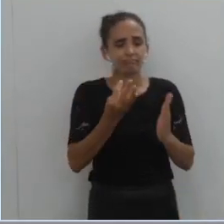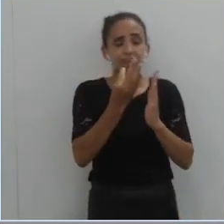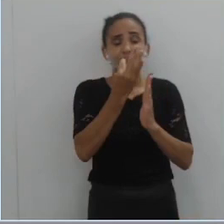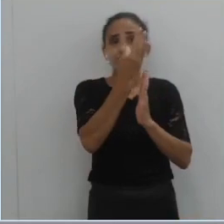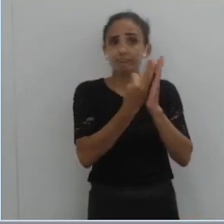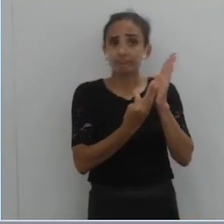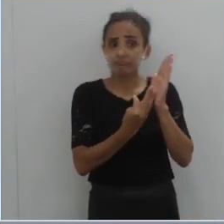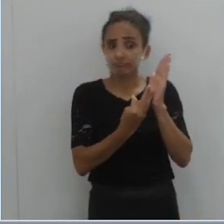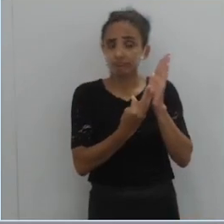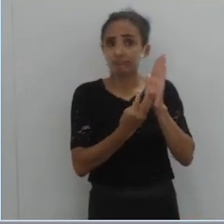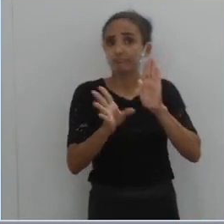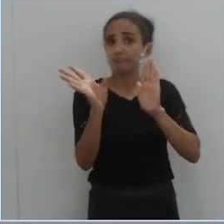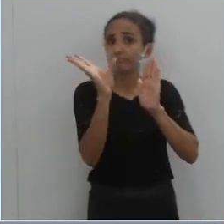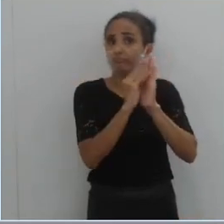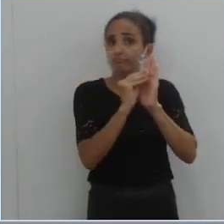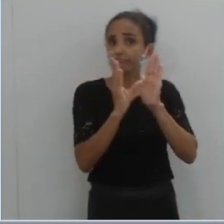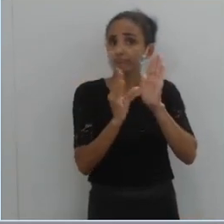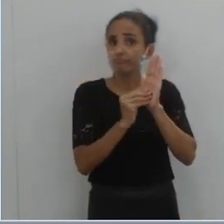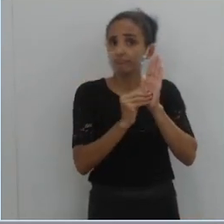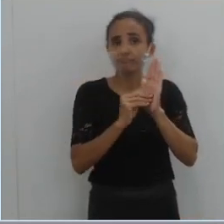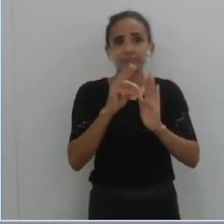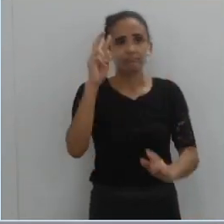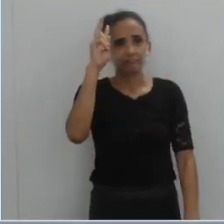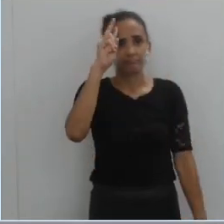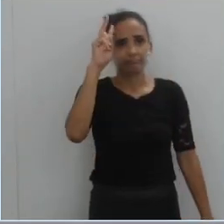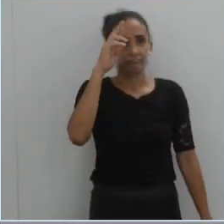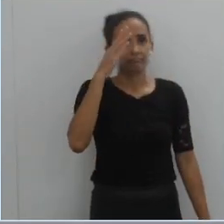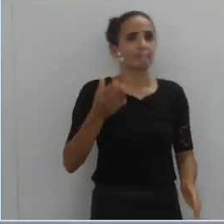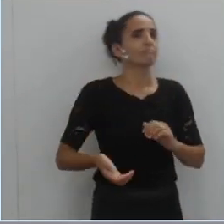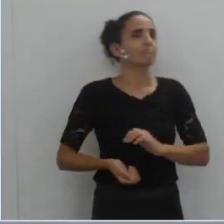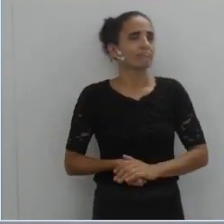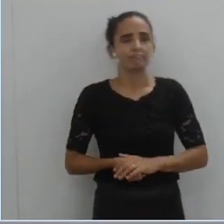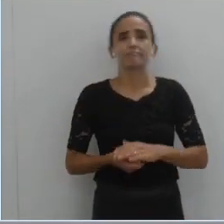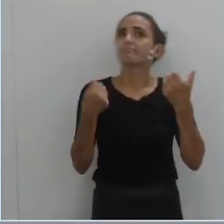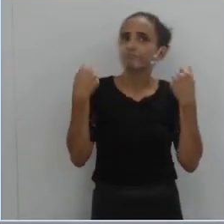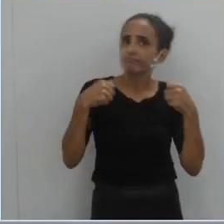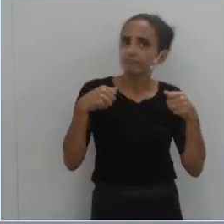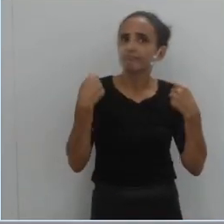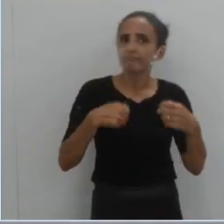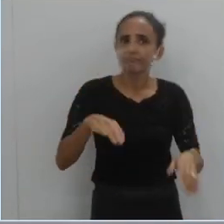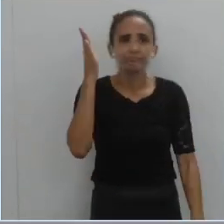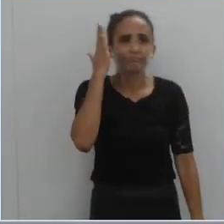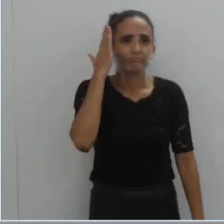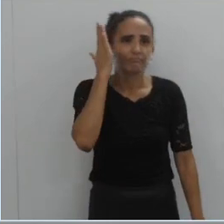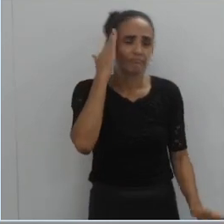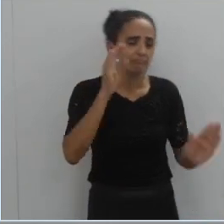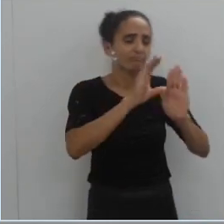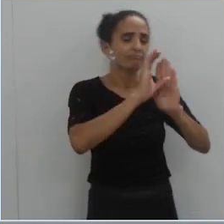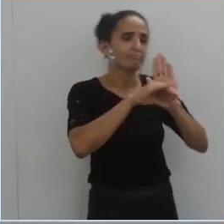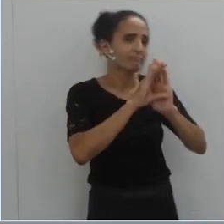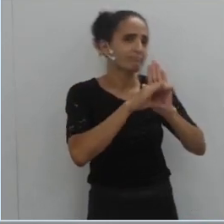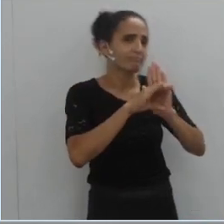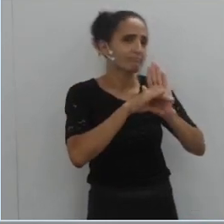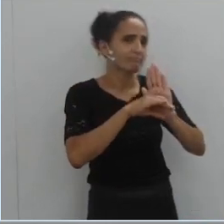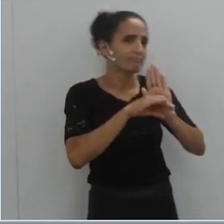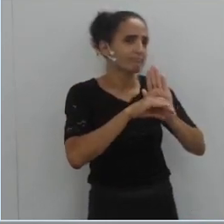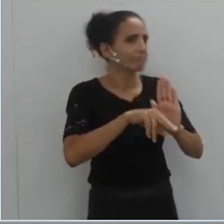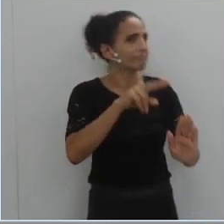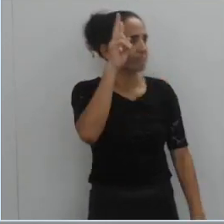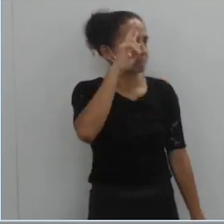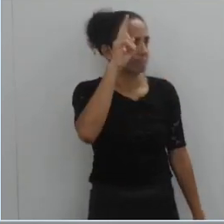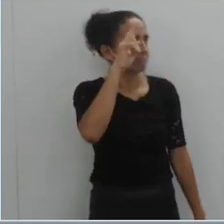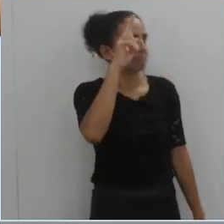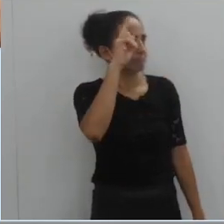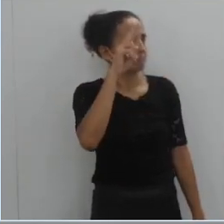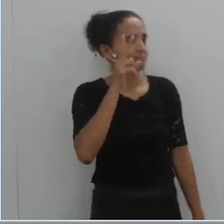história. Aí você vai dizer assim, professor, a gente precisa entender esses conceitos da história para a gente